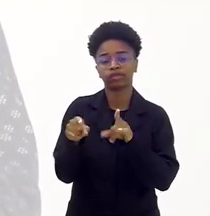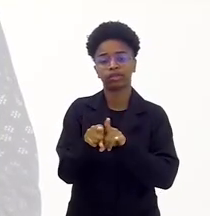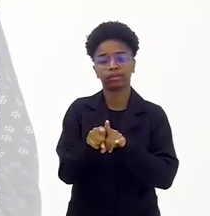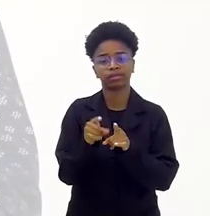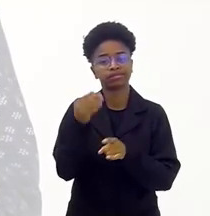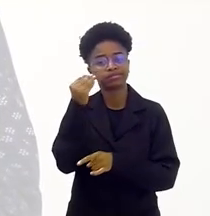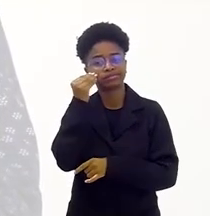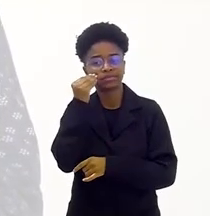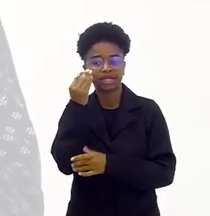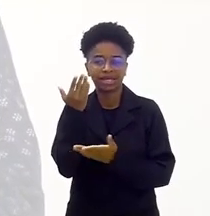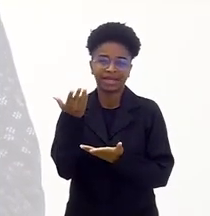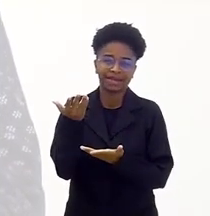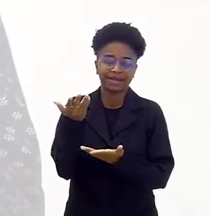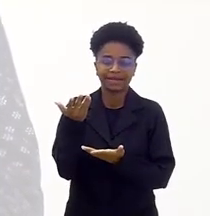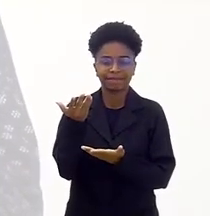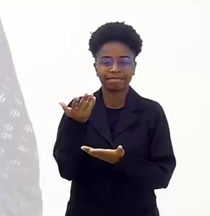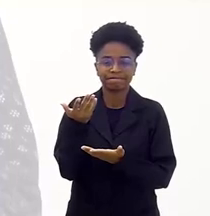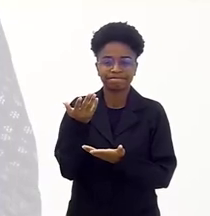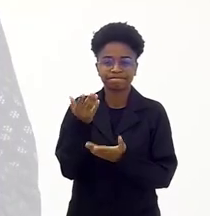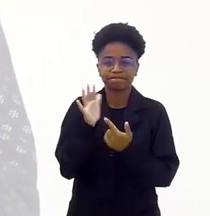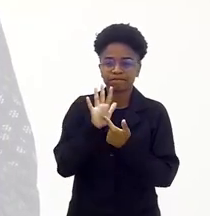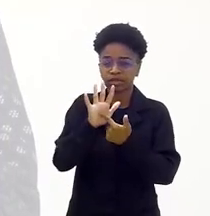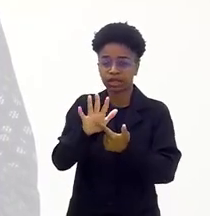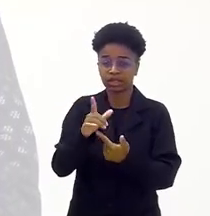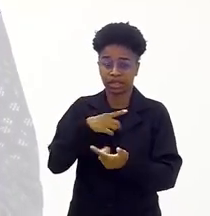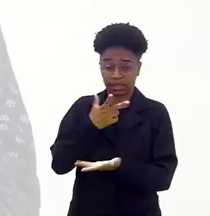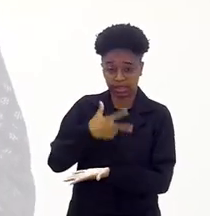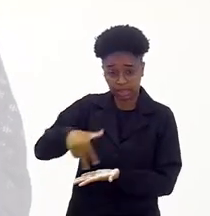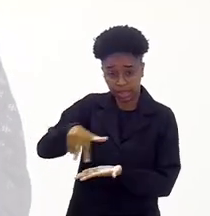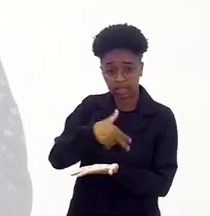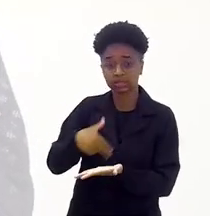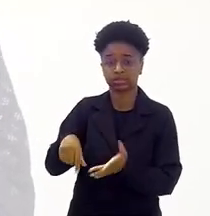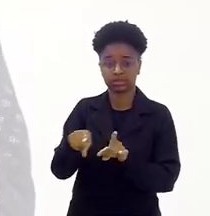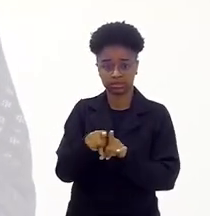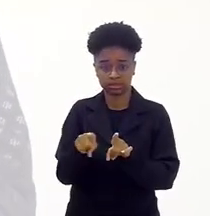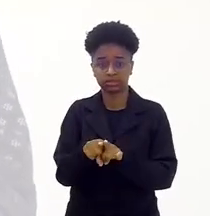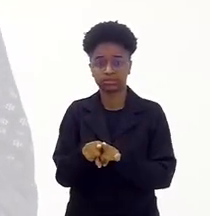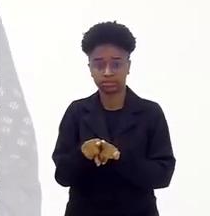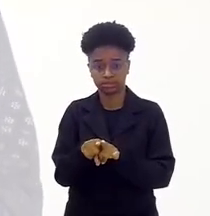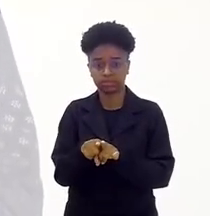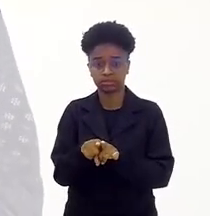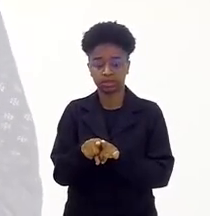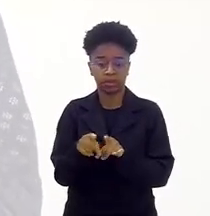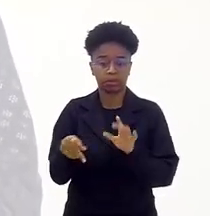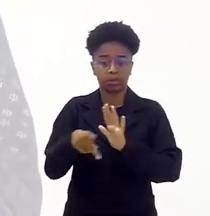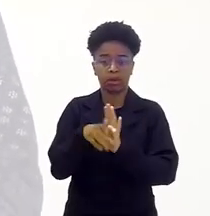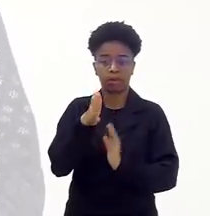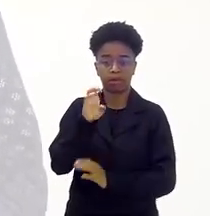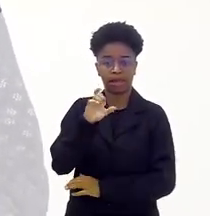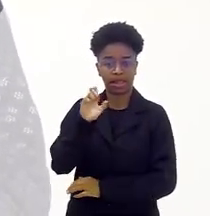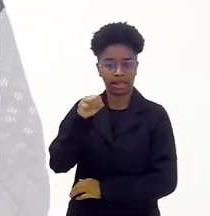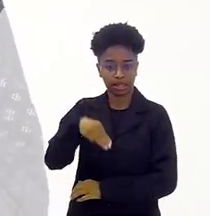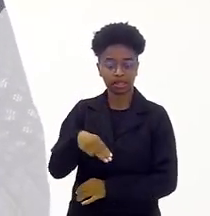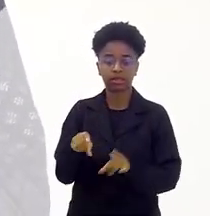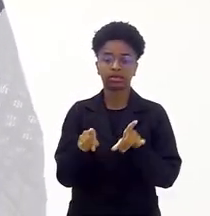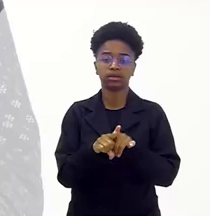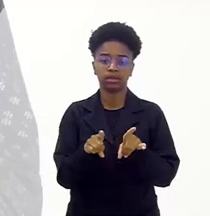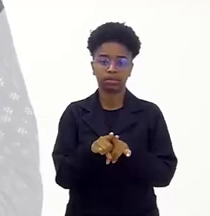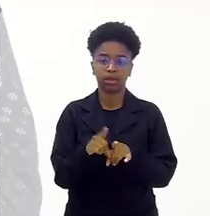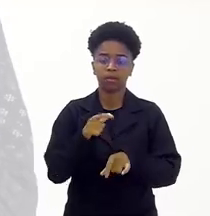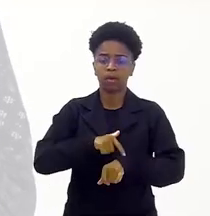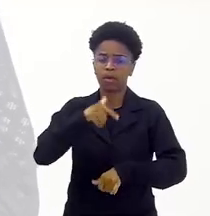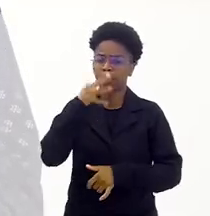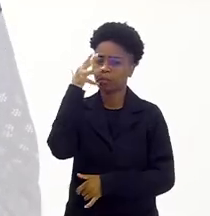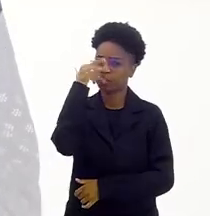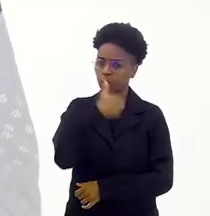maior, nós procuramos dar, não ficar com uma coisa, a gente colocou a dança de lá de Belém, né? Tem